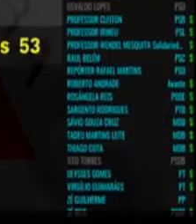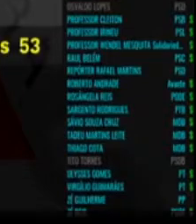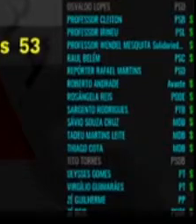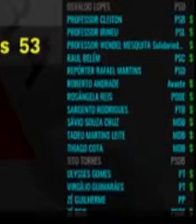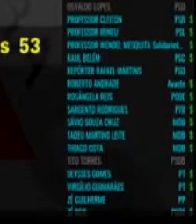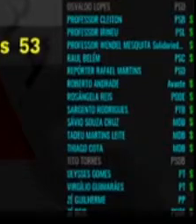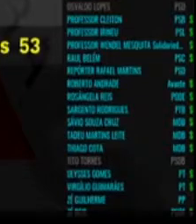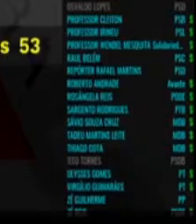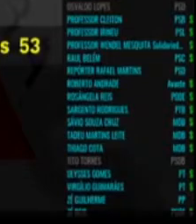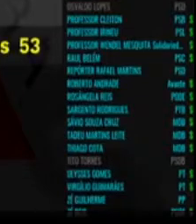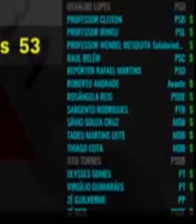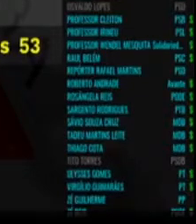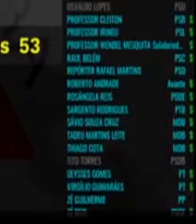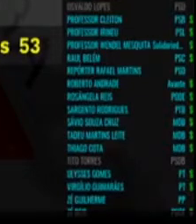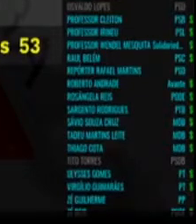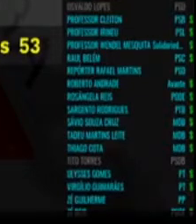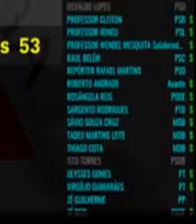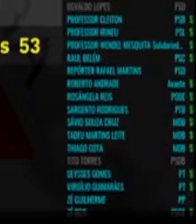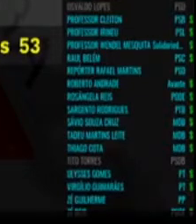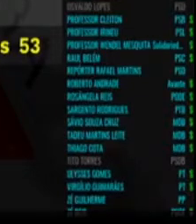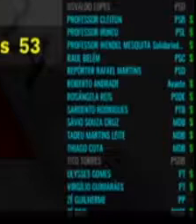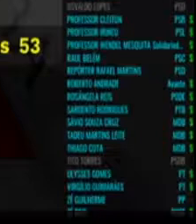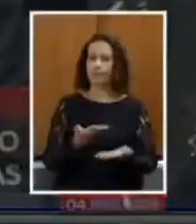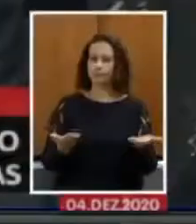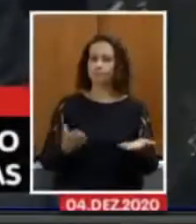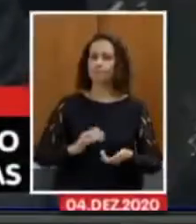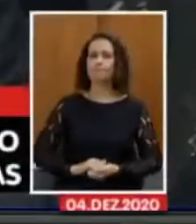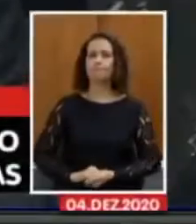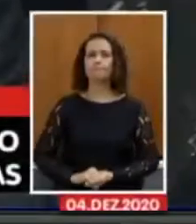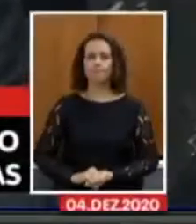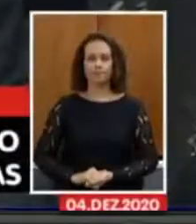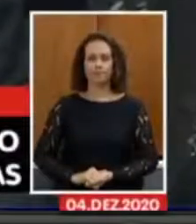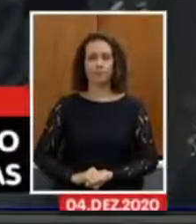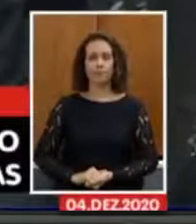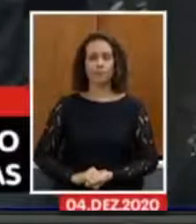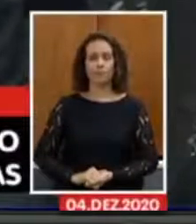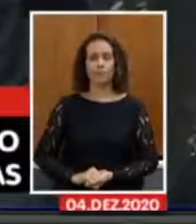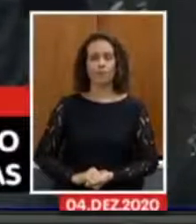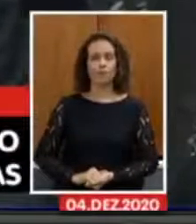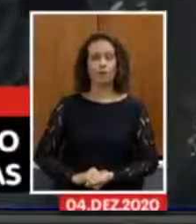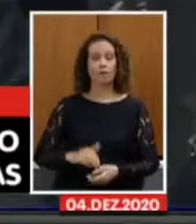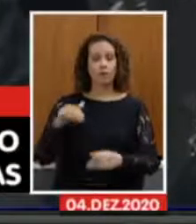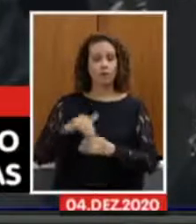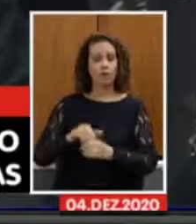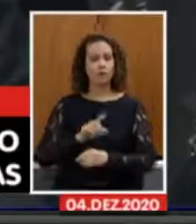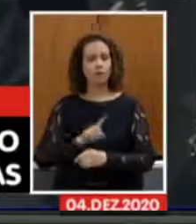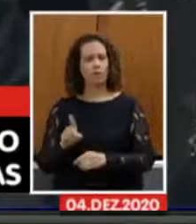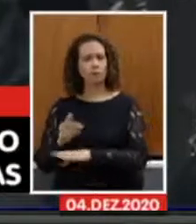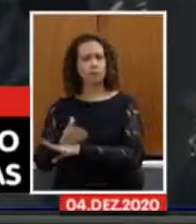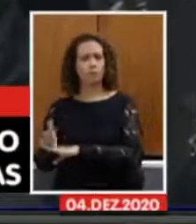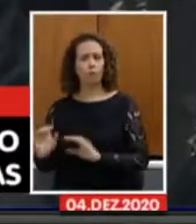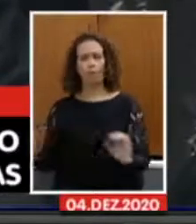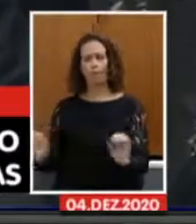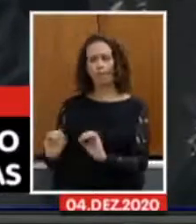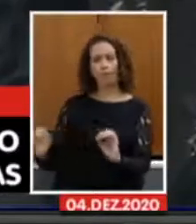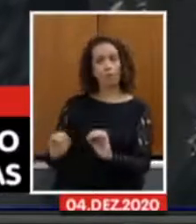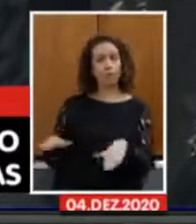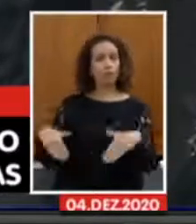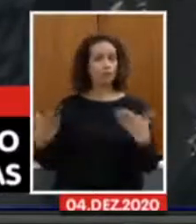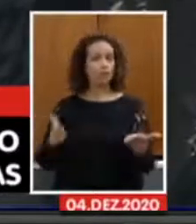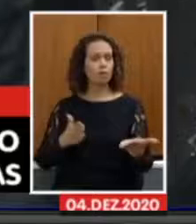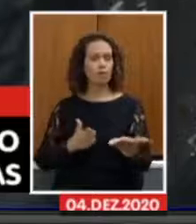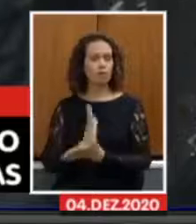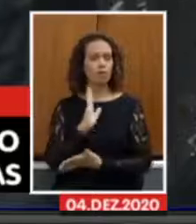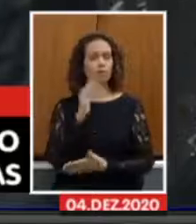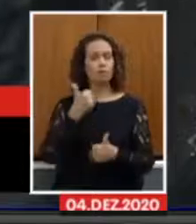Votaram sim 53, senhoras e senhores deputados. Não houve voto não nem em branco, portanto, está aprovado